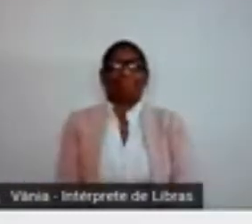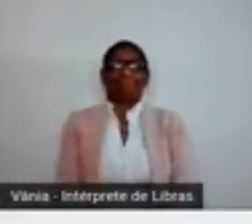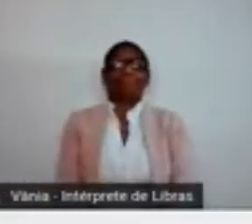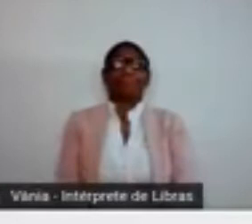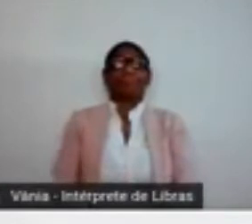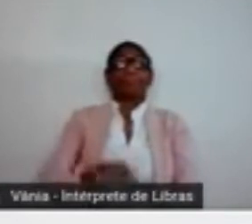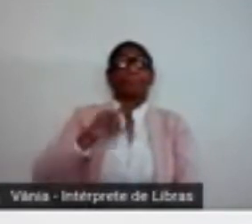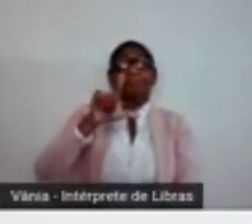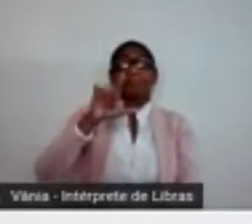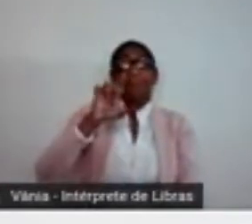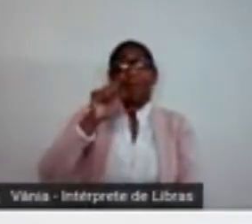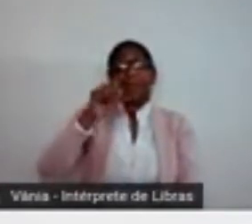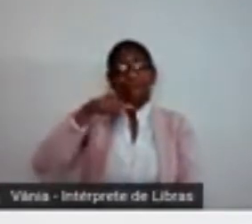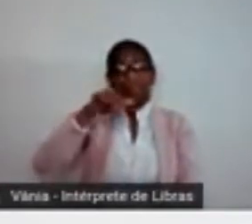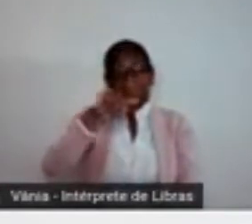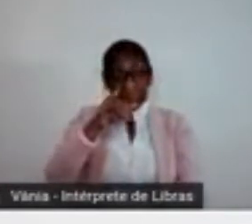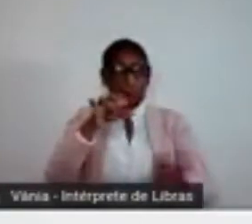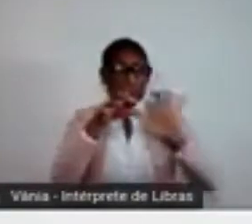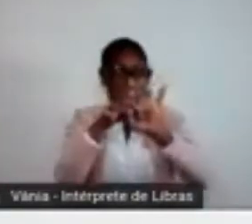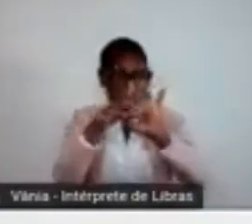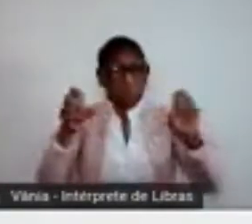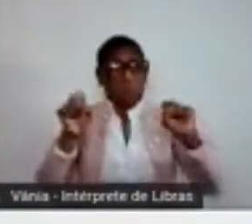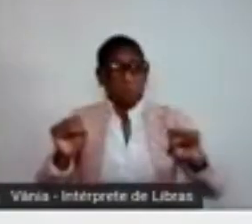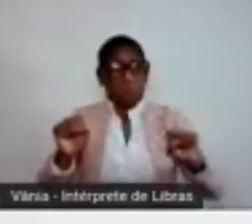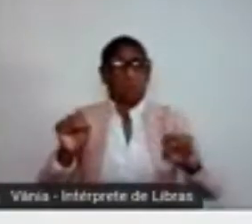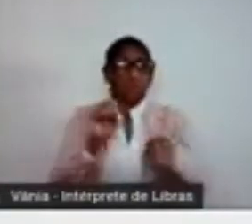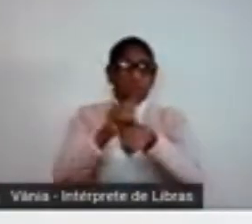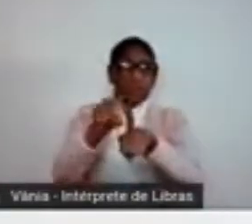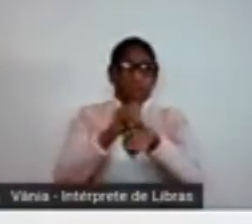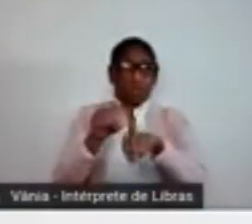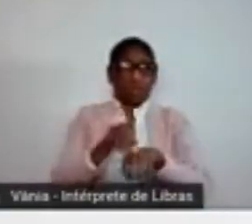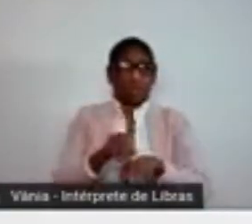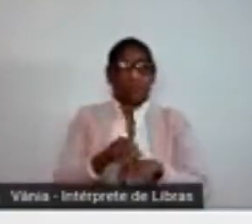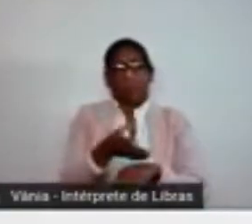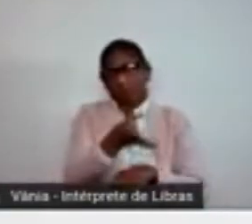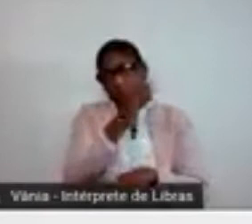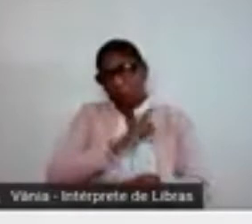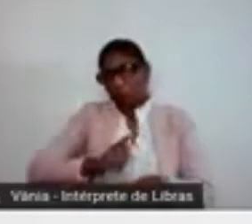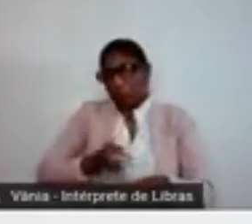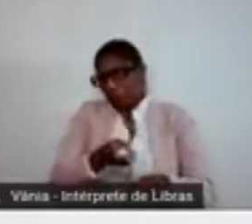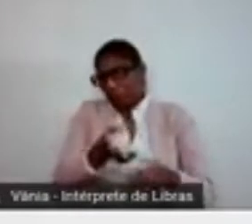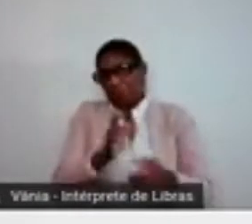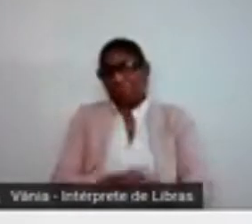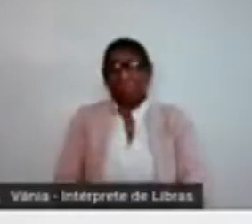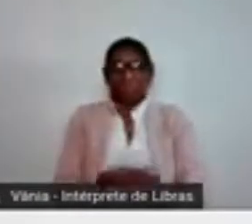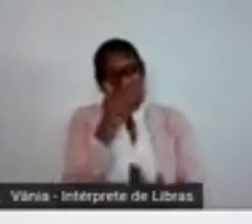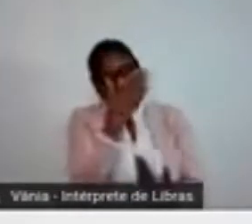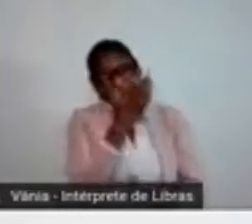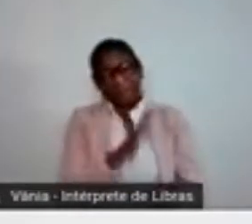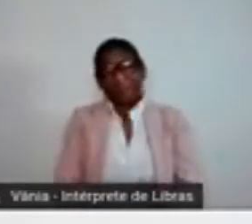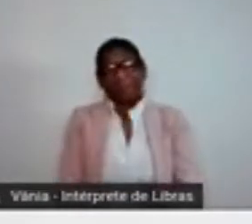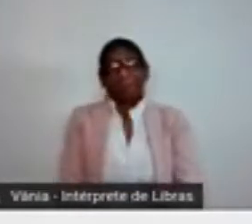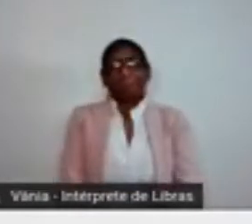qualquer momento faz as tuas observações. O senhor está indo muito bem, pode ser. Obrigado.